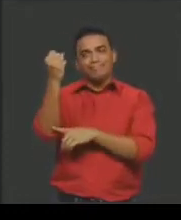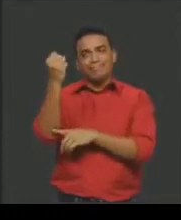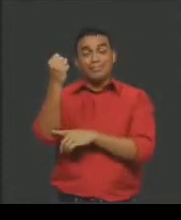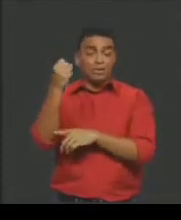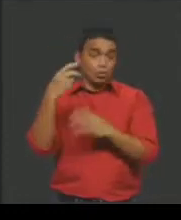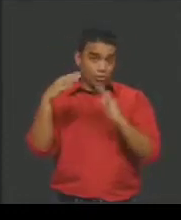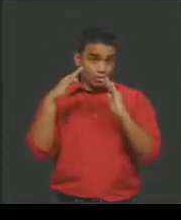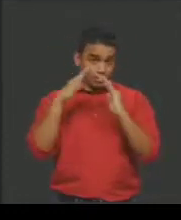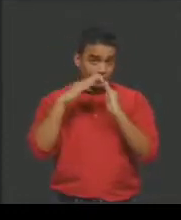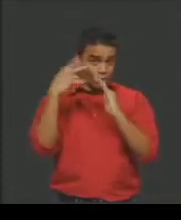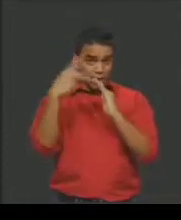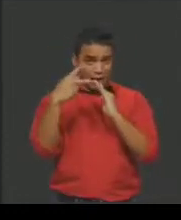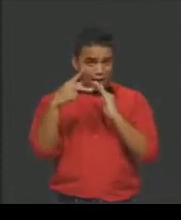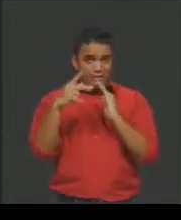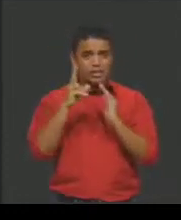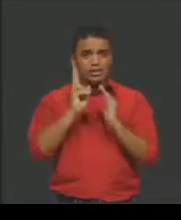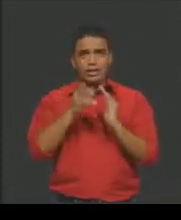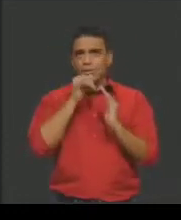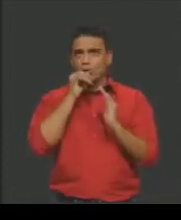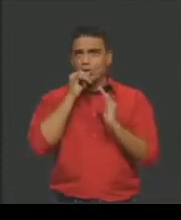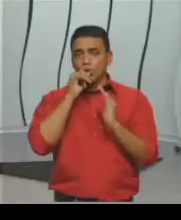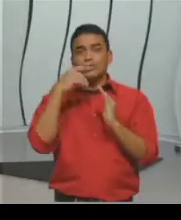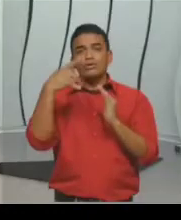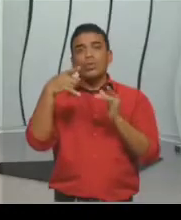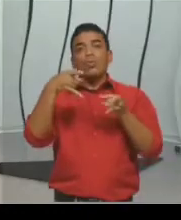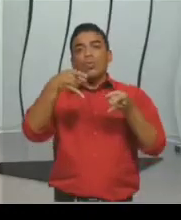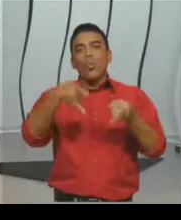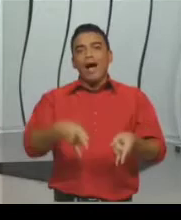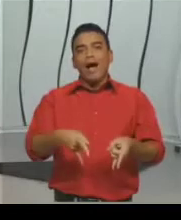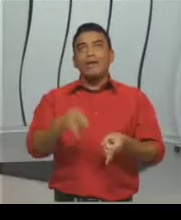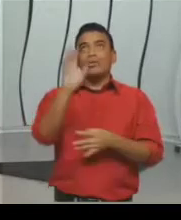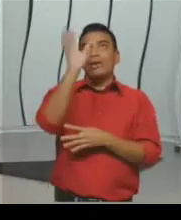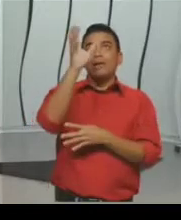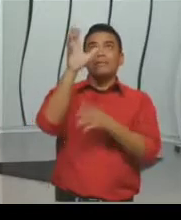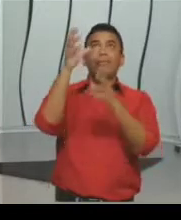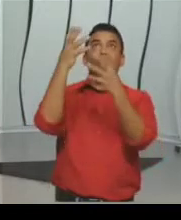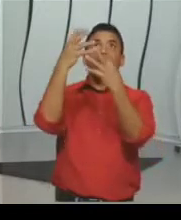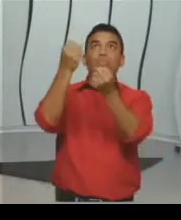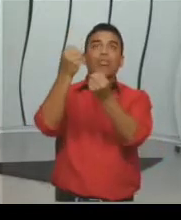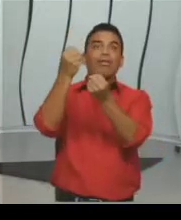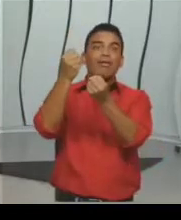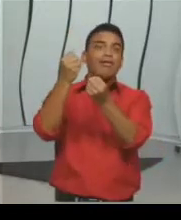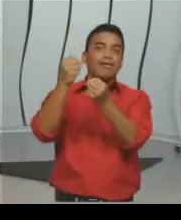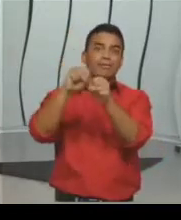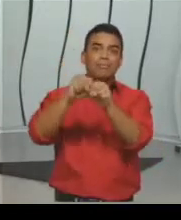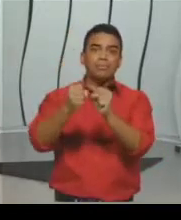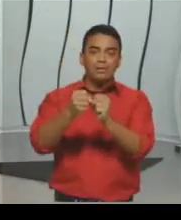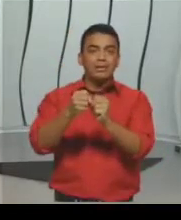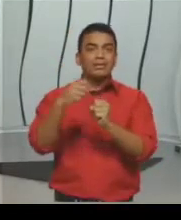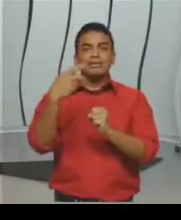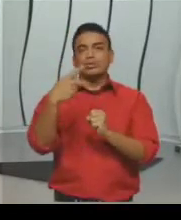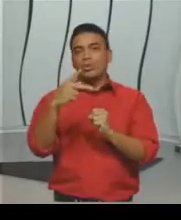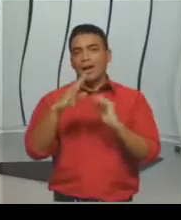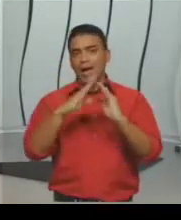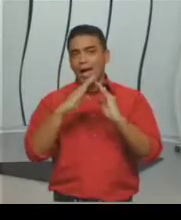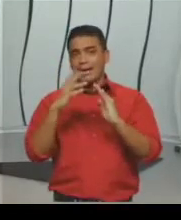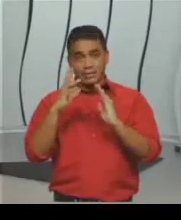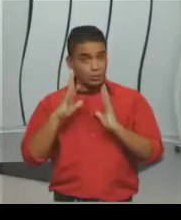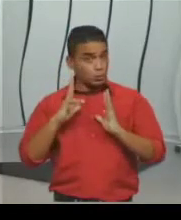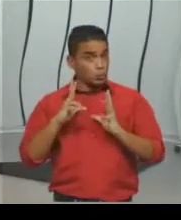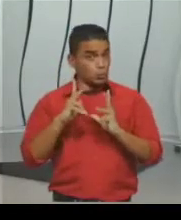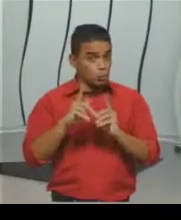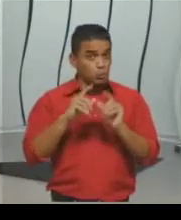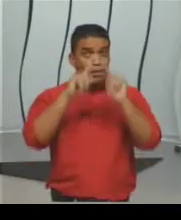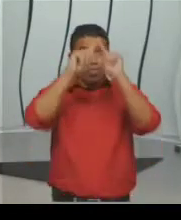circuito em série? Imagina você está no seu quarto, sua lâmpada queima. Se sua lâmpada queima e sua casa está toda ligada em série, aí a